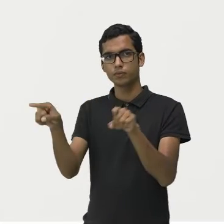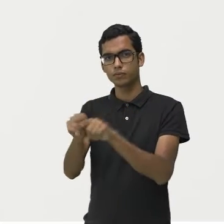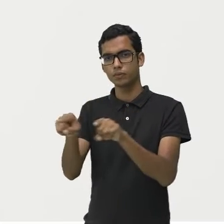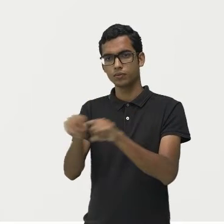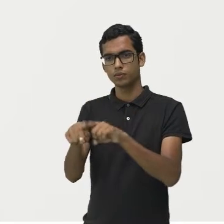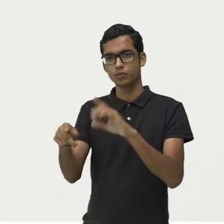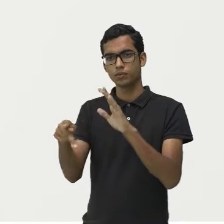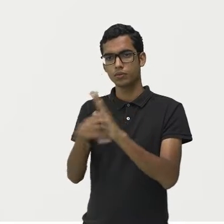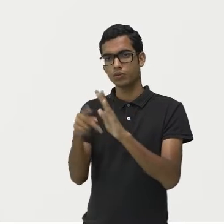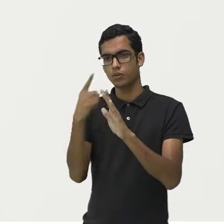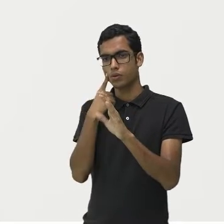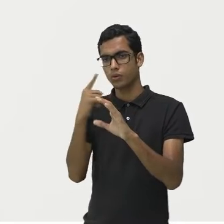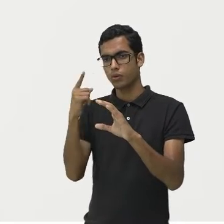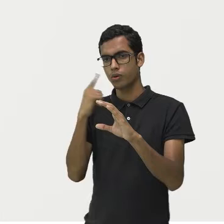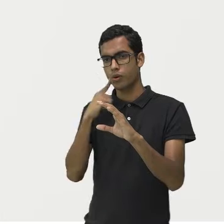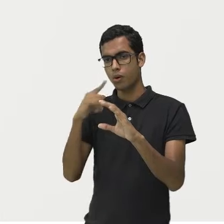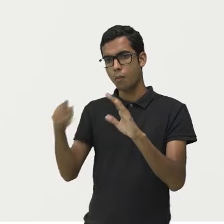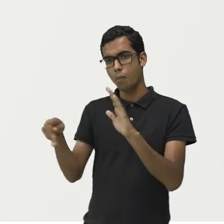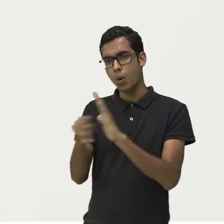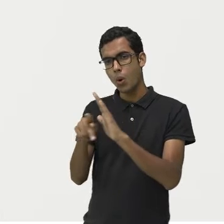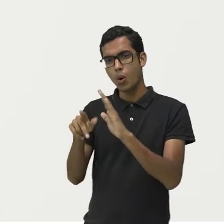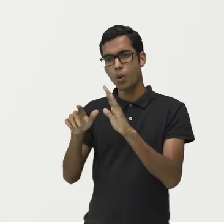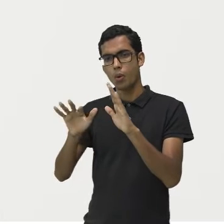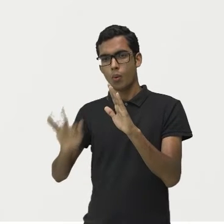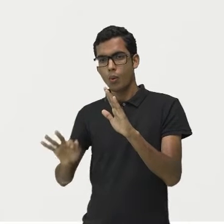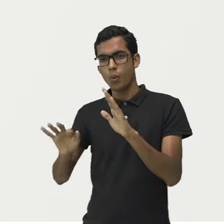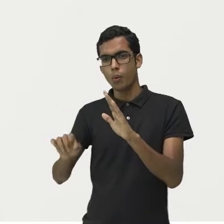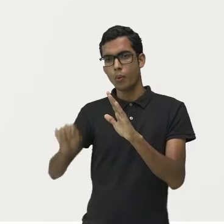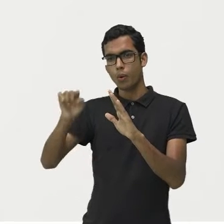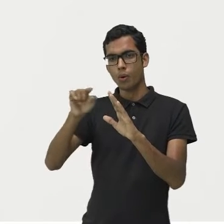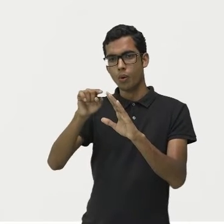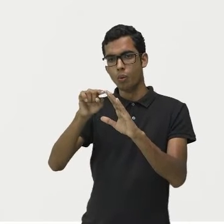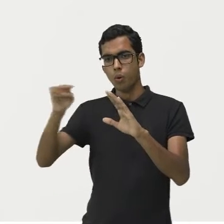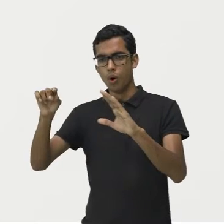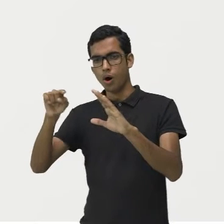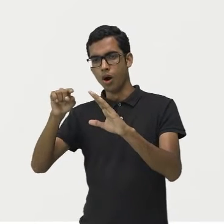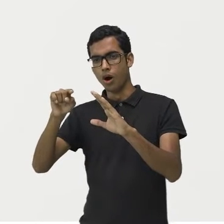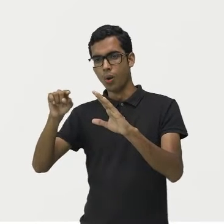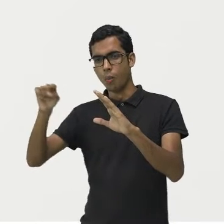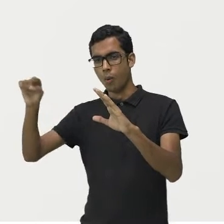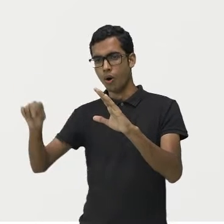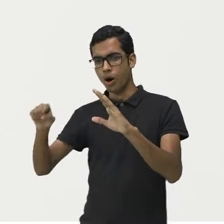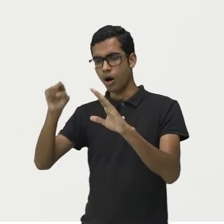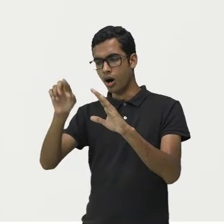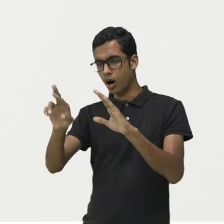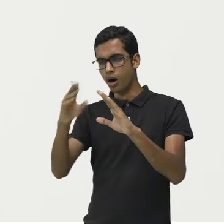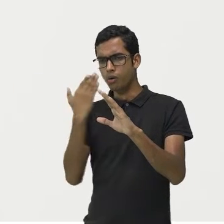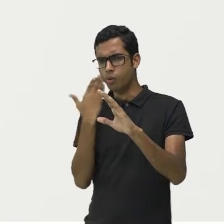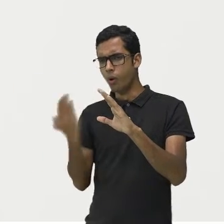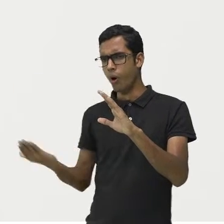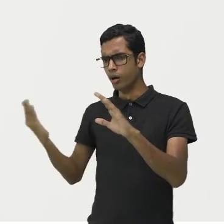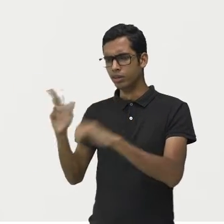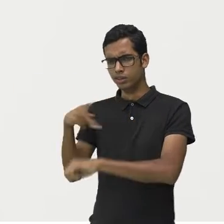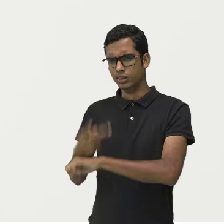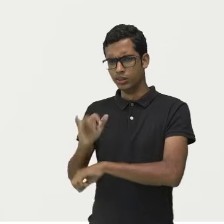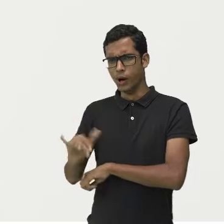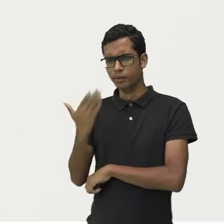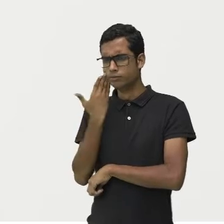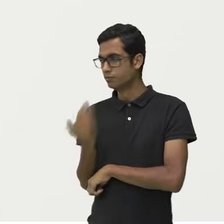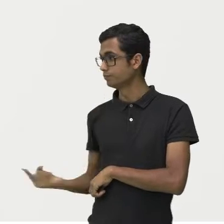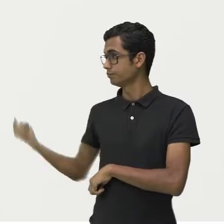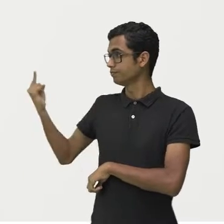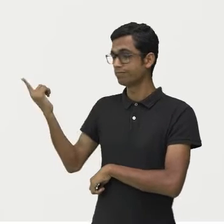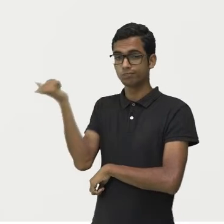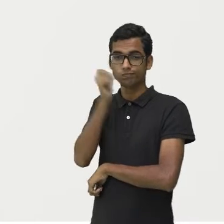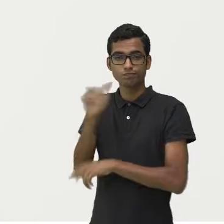o centro de curvatura. Então esses elementos são importantes e a partir dessa imagem já aparece